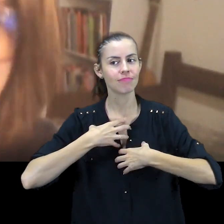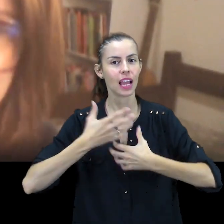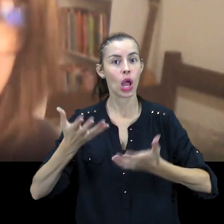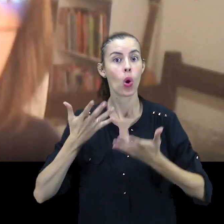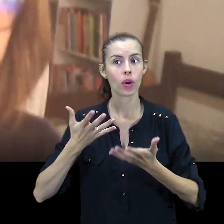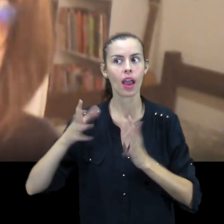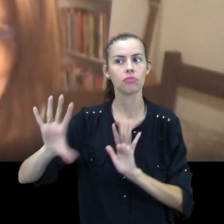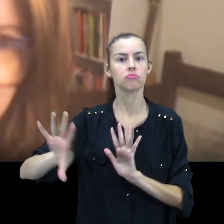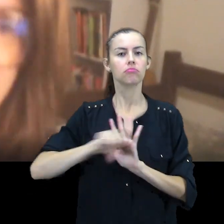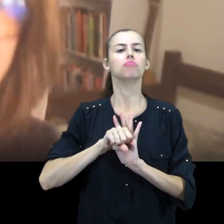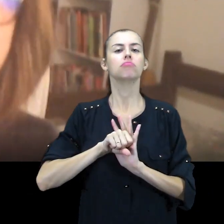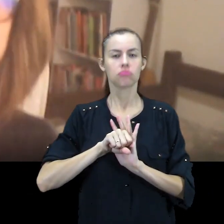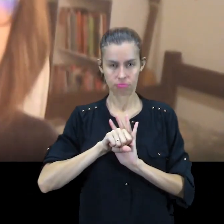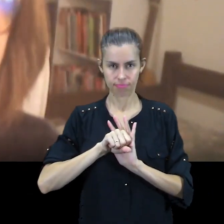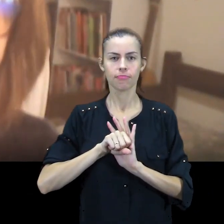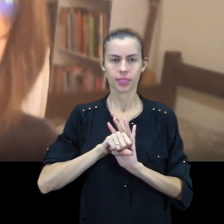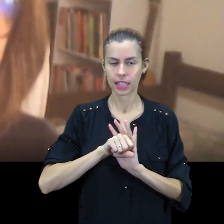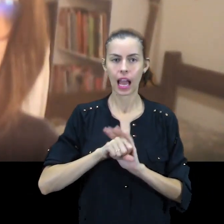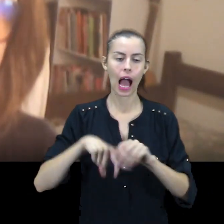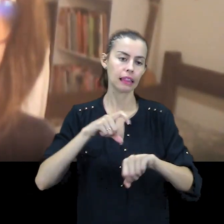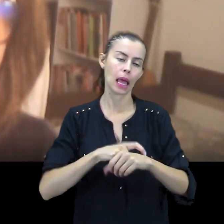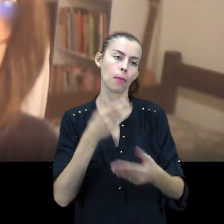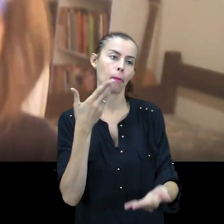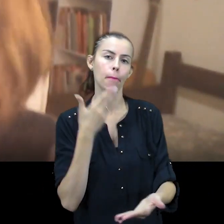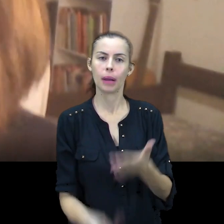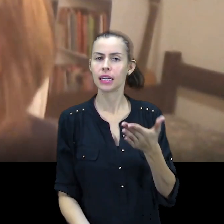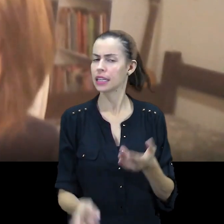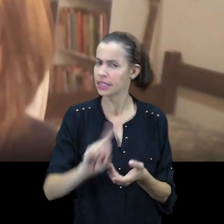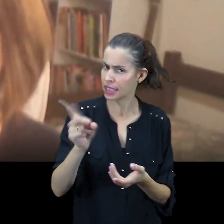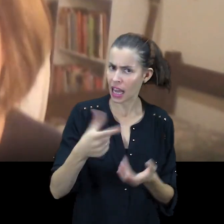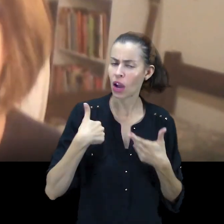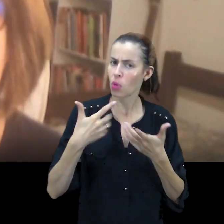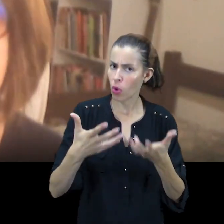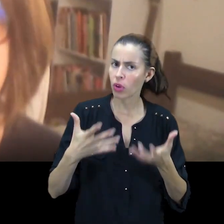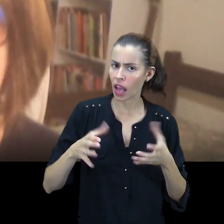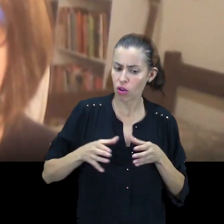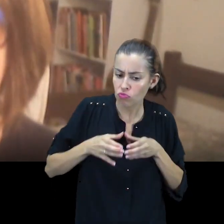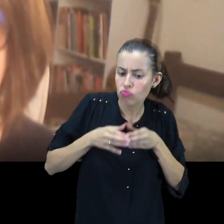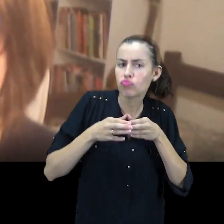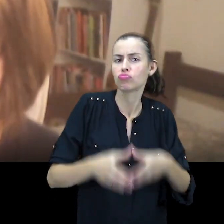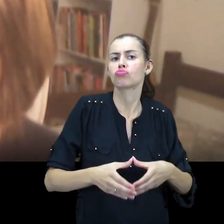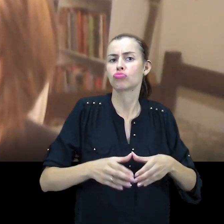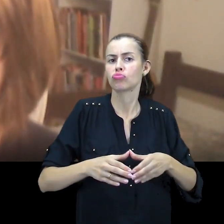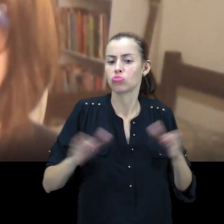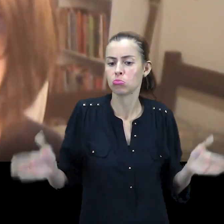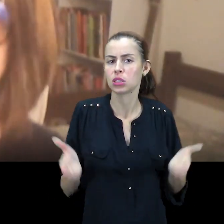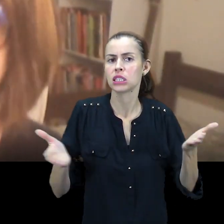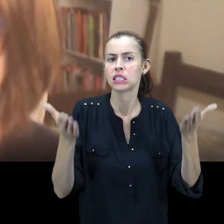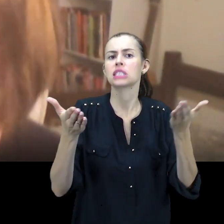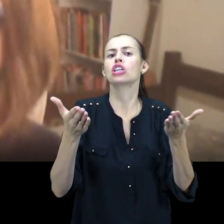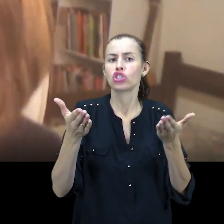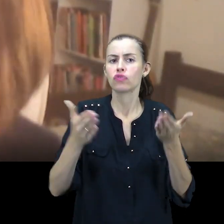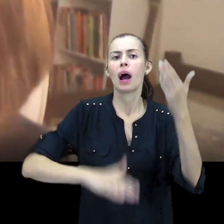mais eficaz, muito mais diretiva, de forma que a gente não perca mais tempo, né, sobre todo esse